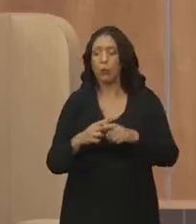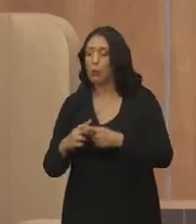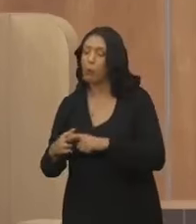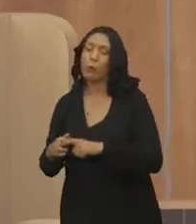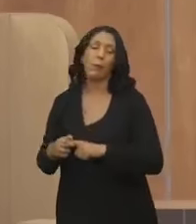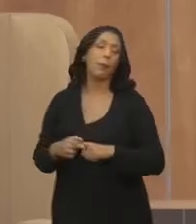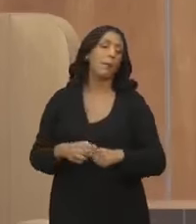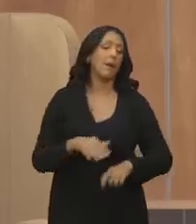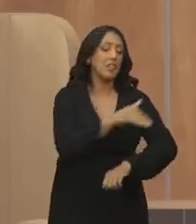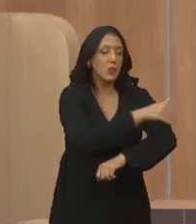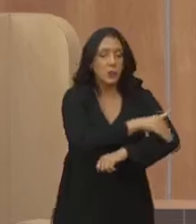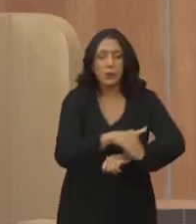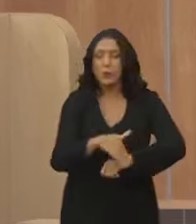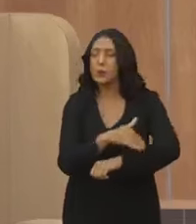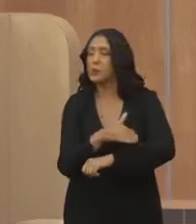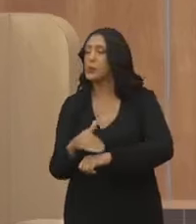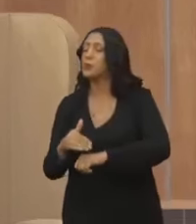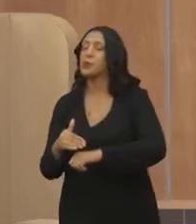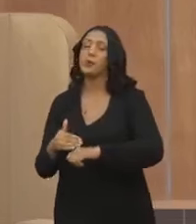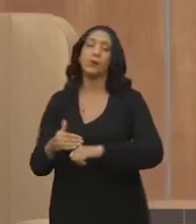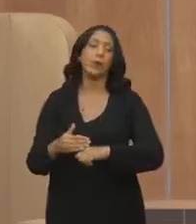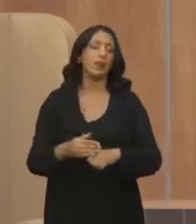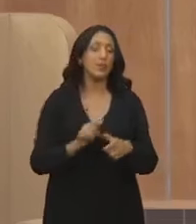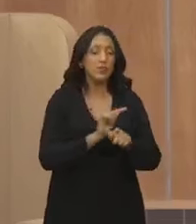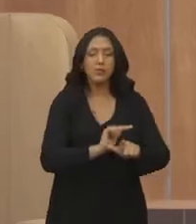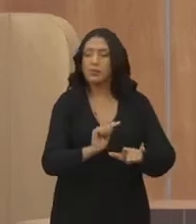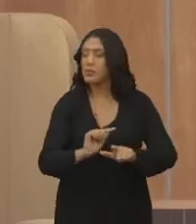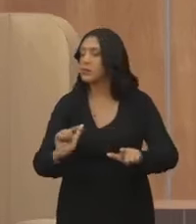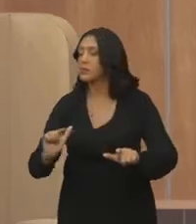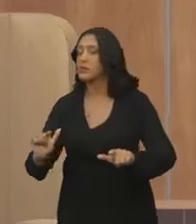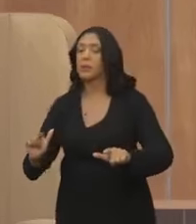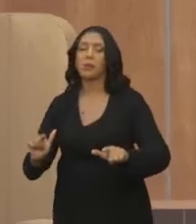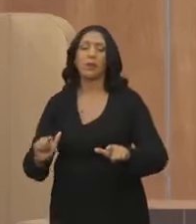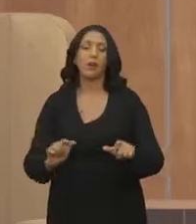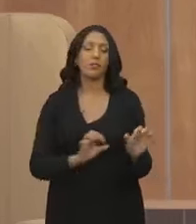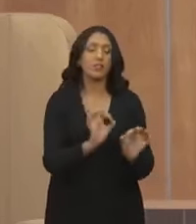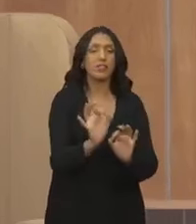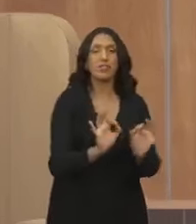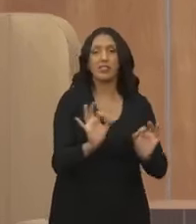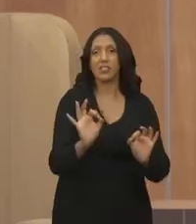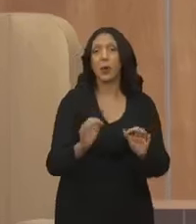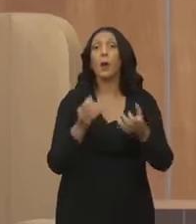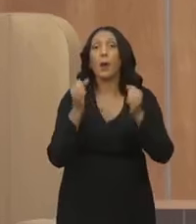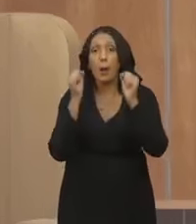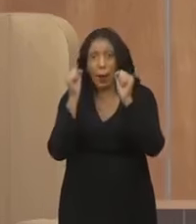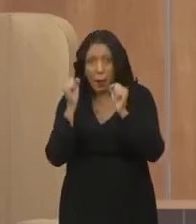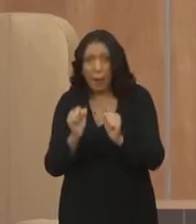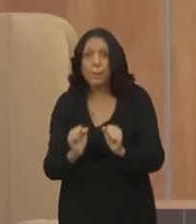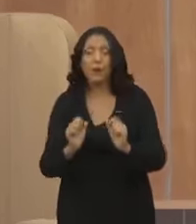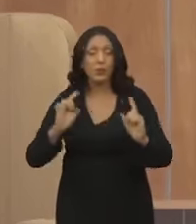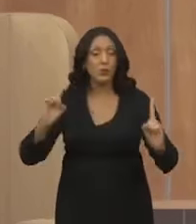tenho certeza que vai ser rápido também. Aonde a sub vai recorrer